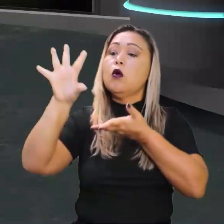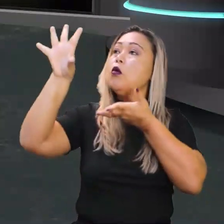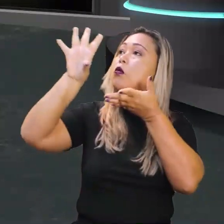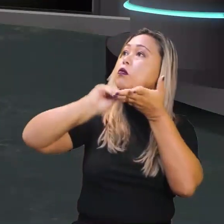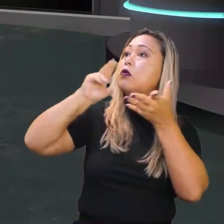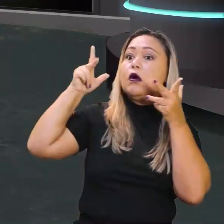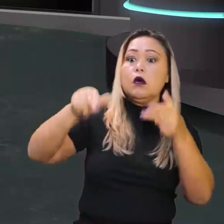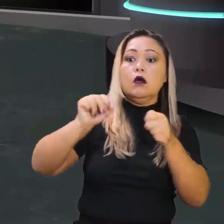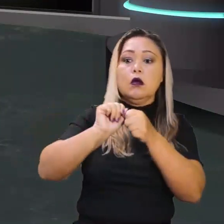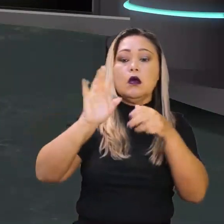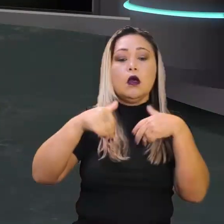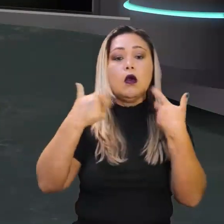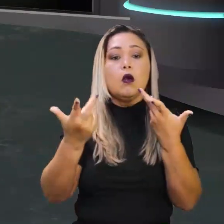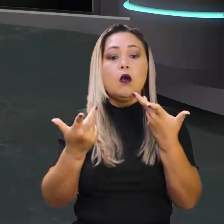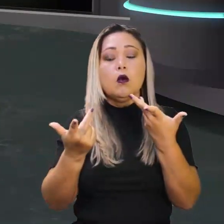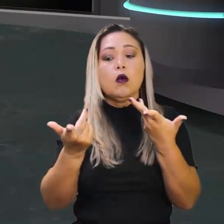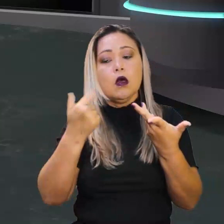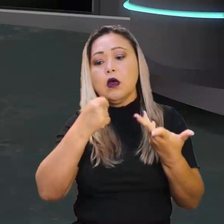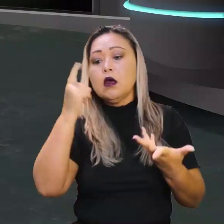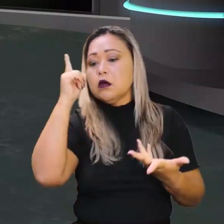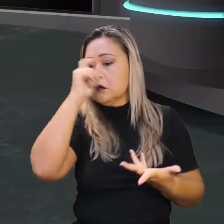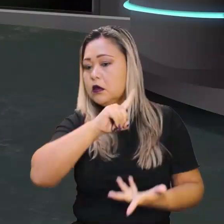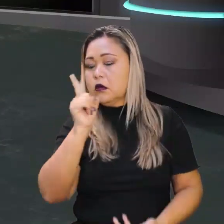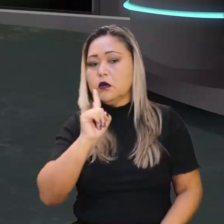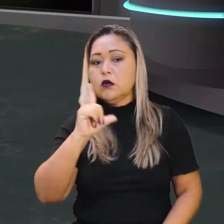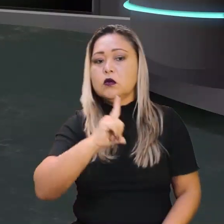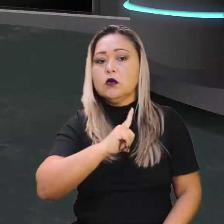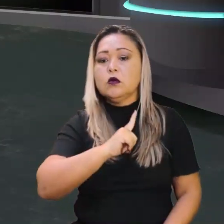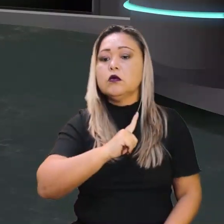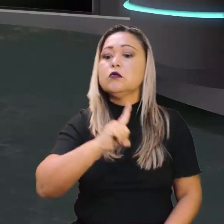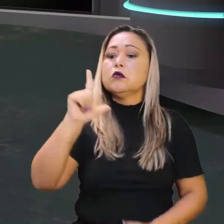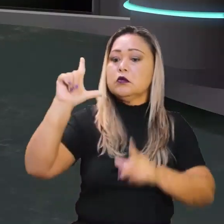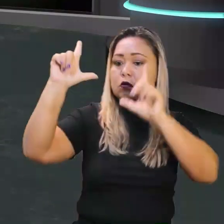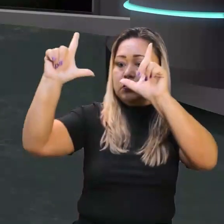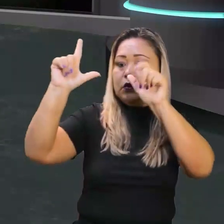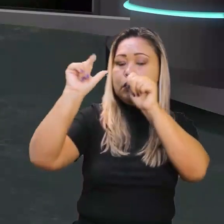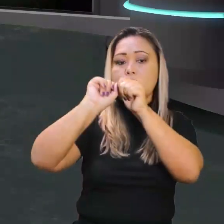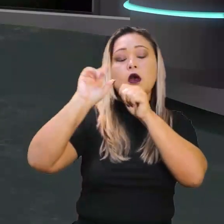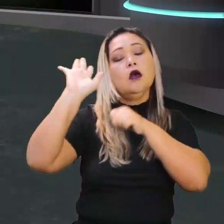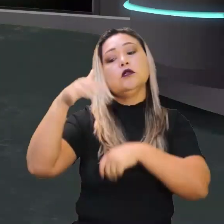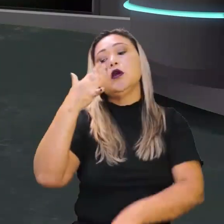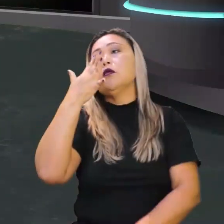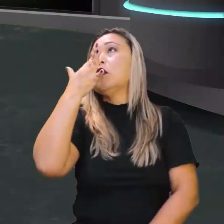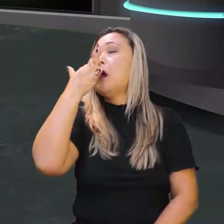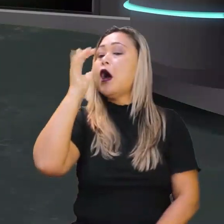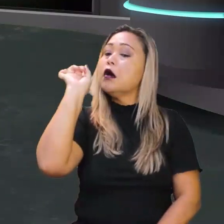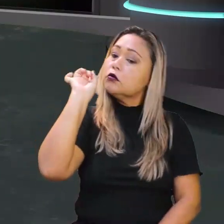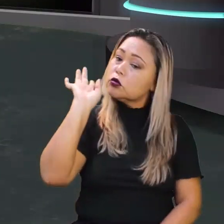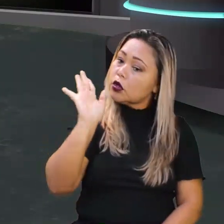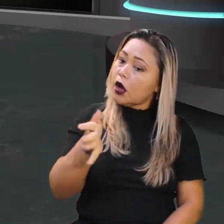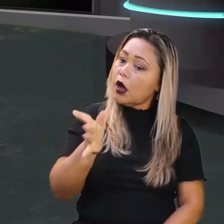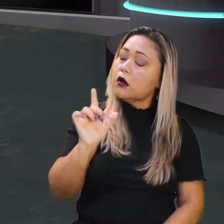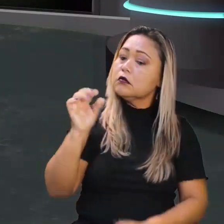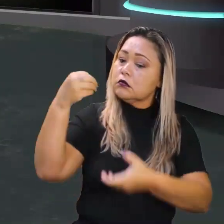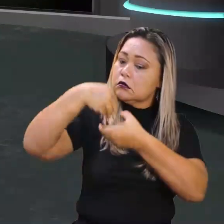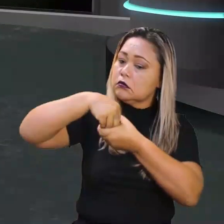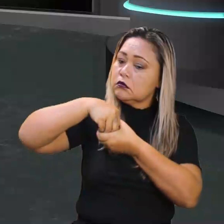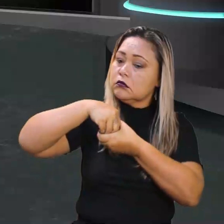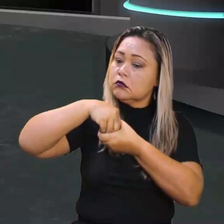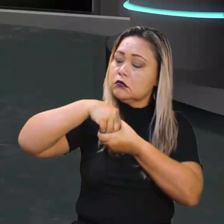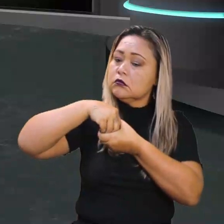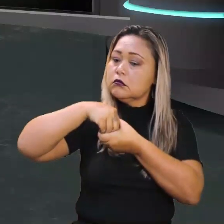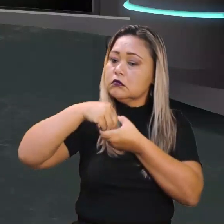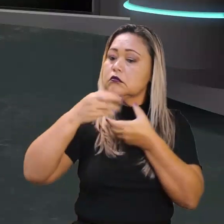vamos ver qual é a resposta aí. Não está difícil, né? Porque nós temos ali uma obra, do qual vocês observam que ela faz parte aí de